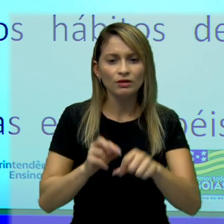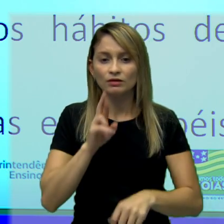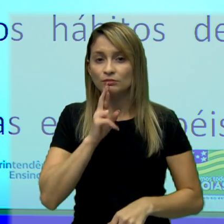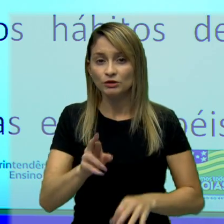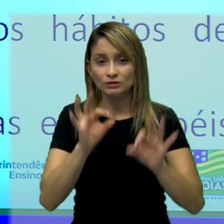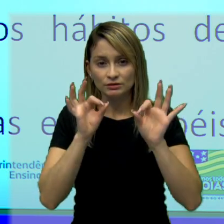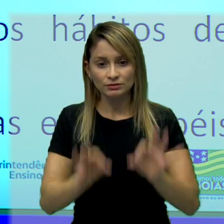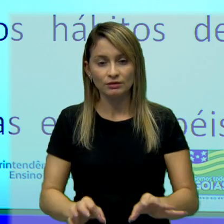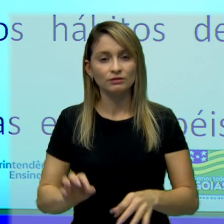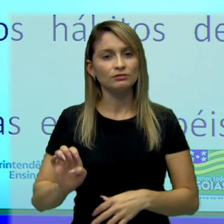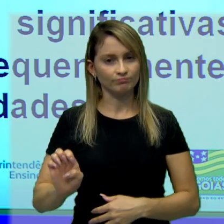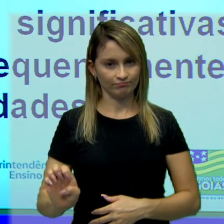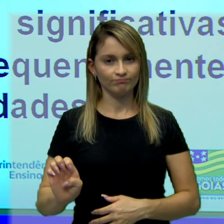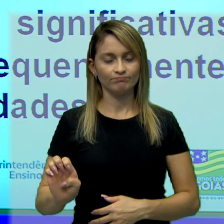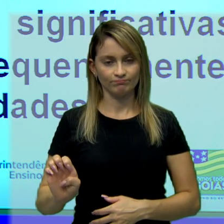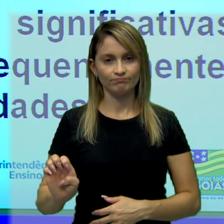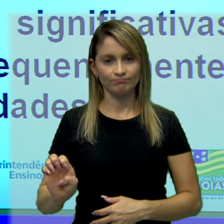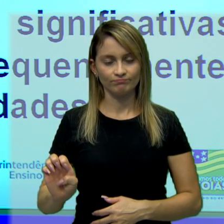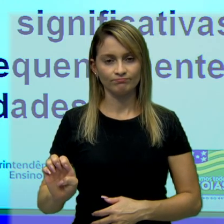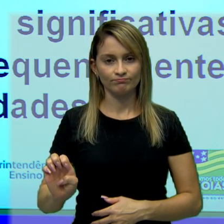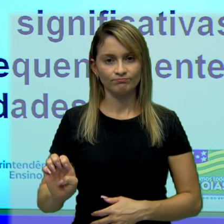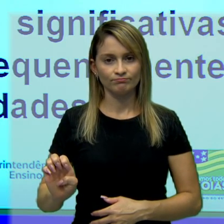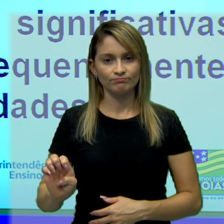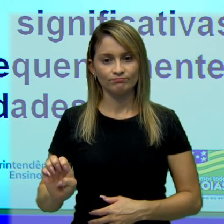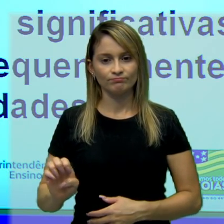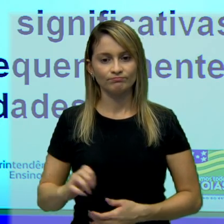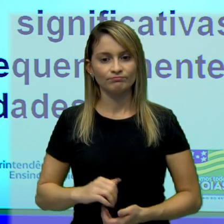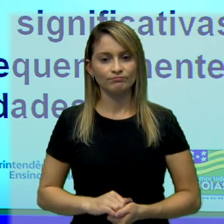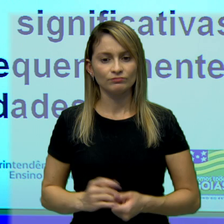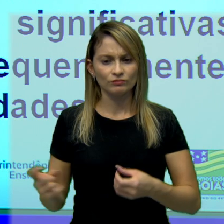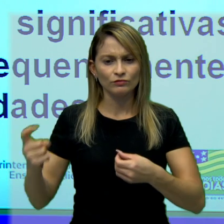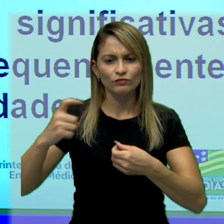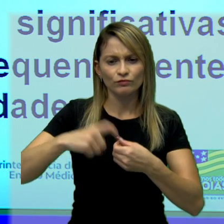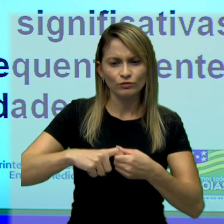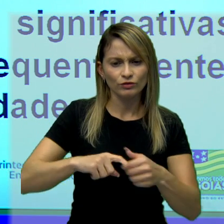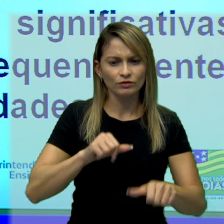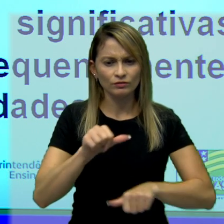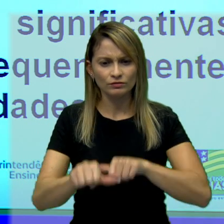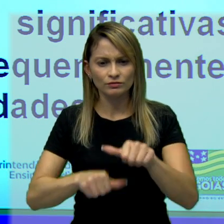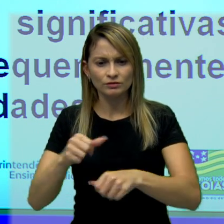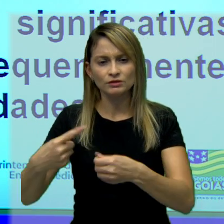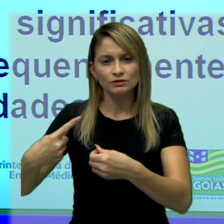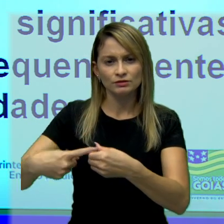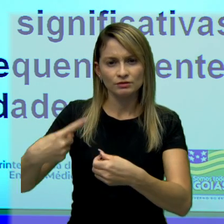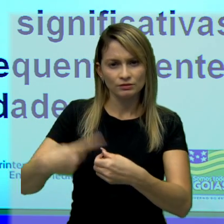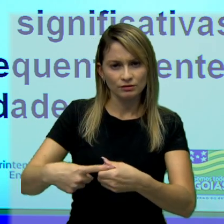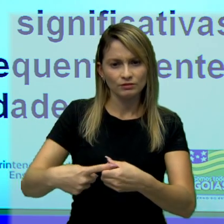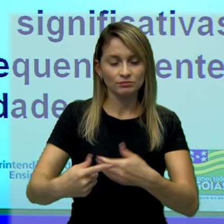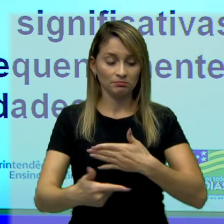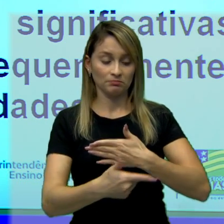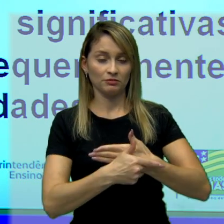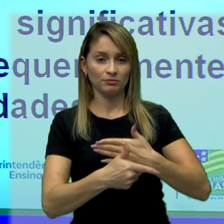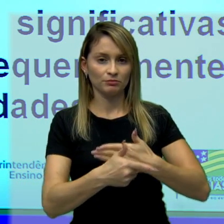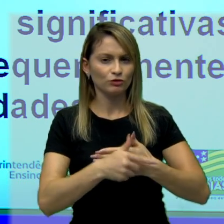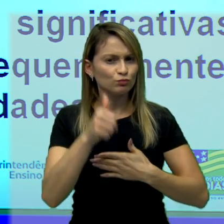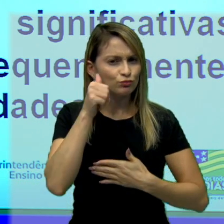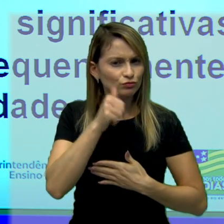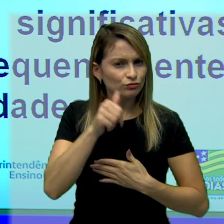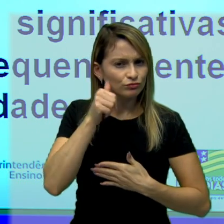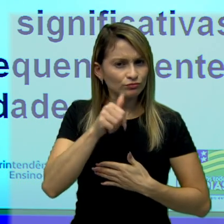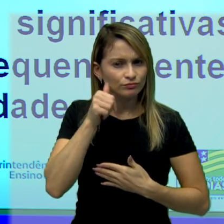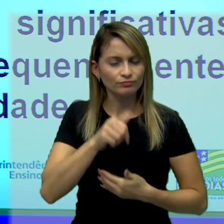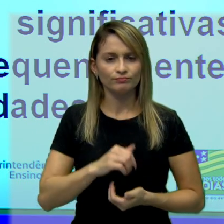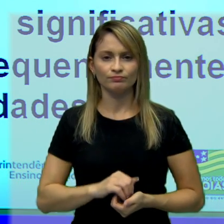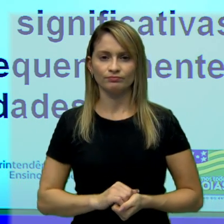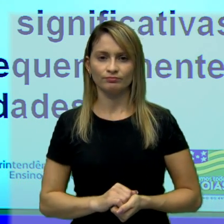quê? A resposta certa, letra E, no vínculo entre as transformações urbanas